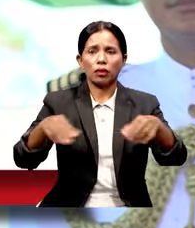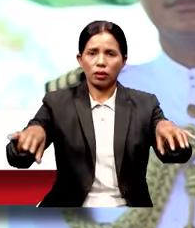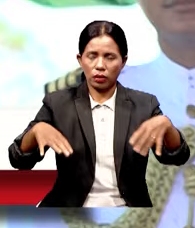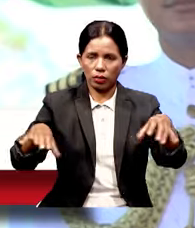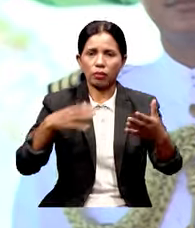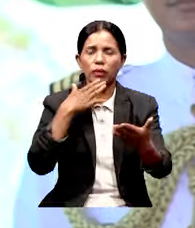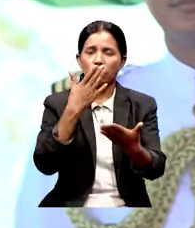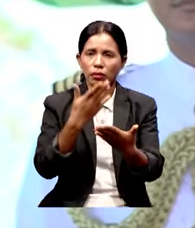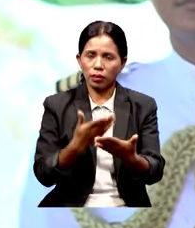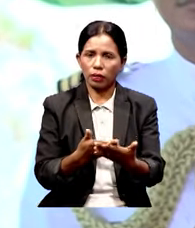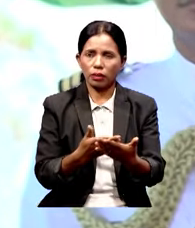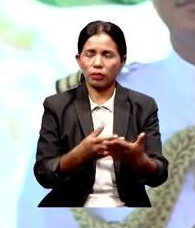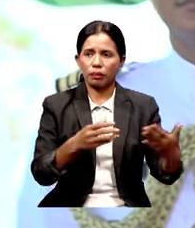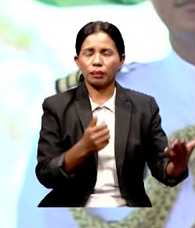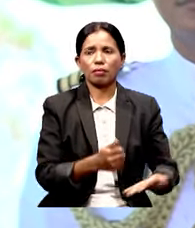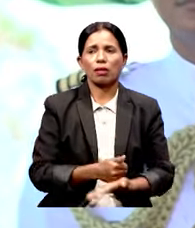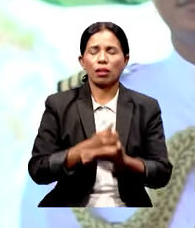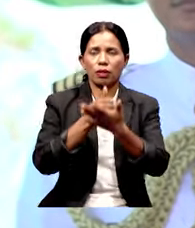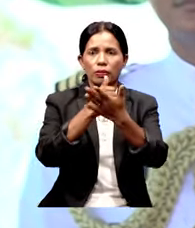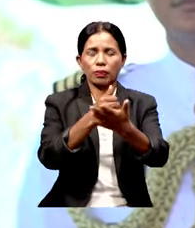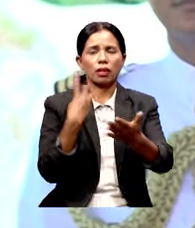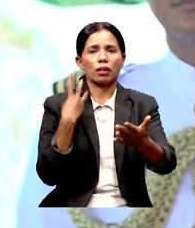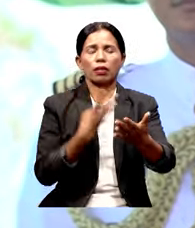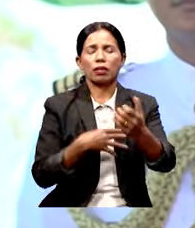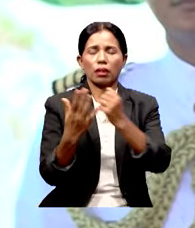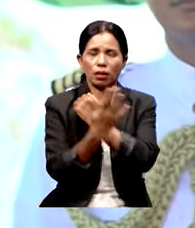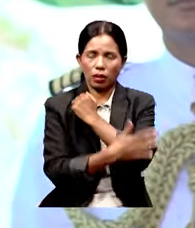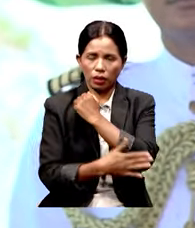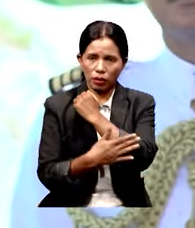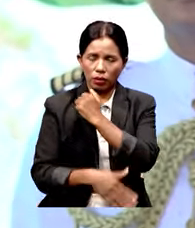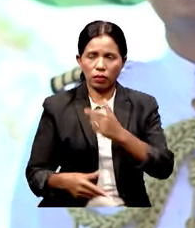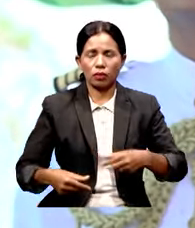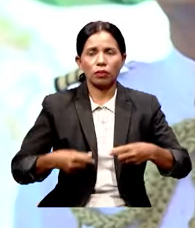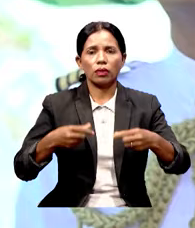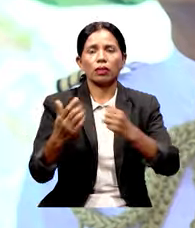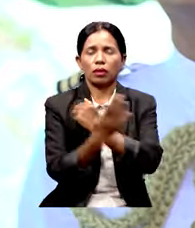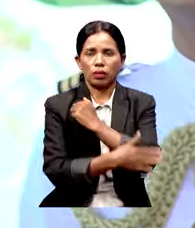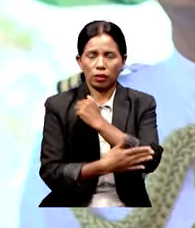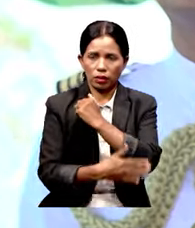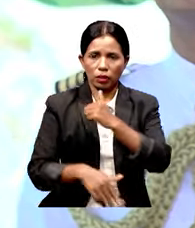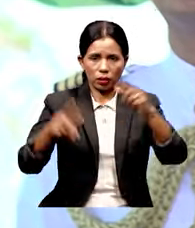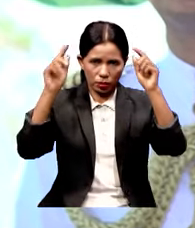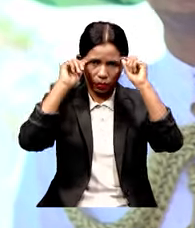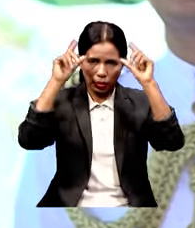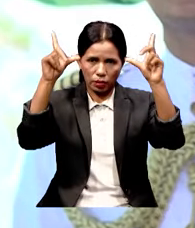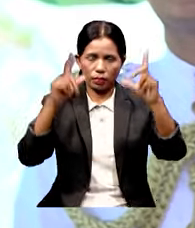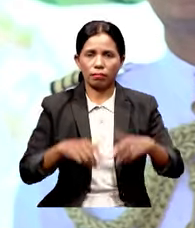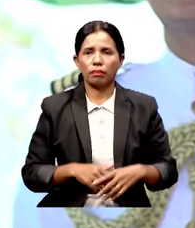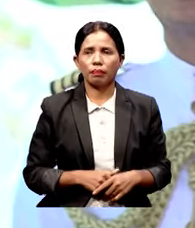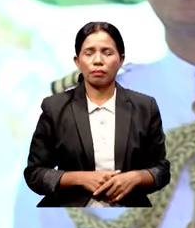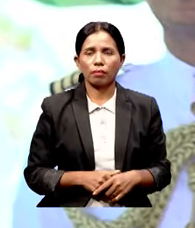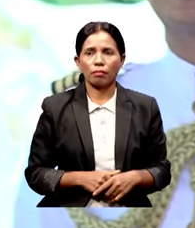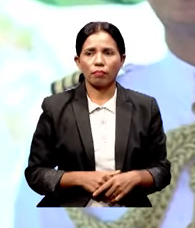a tu defende soberania nacional, integridade nacional e modéstia.